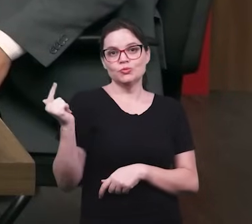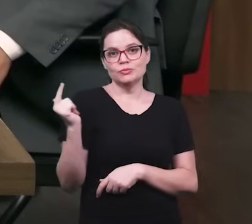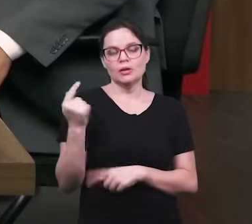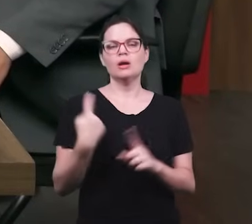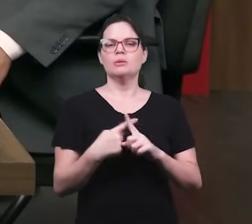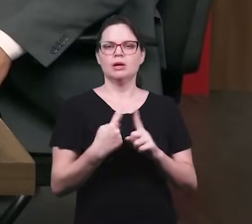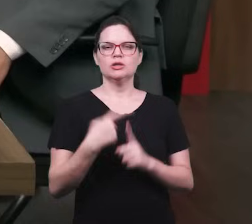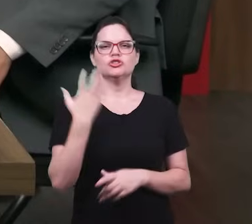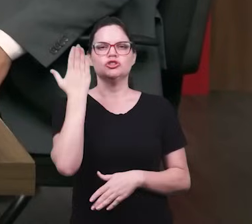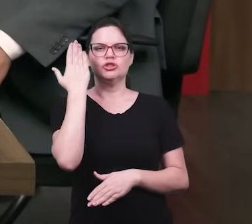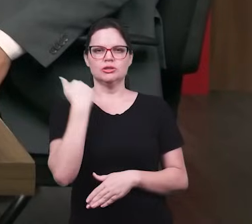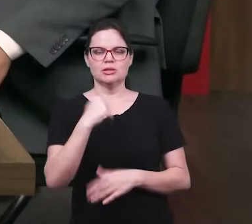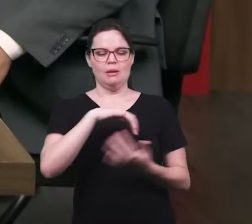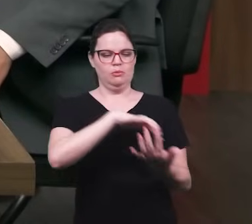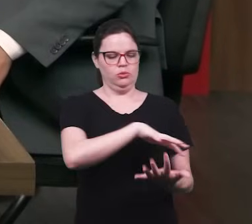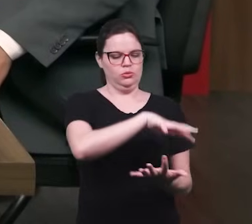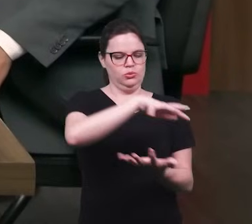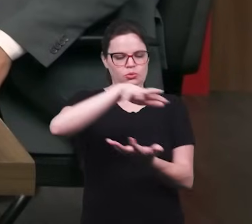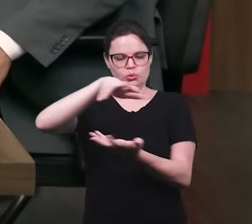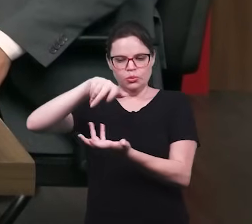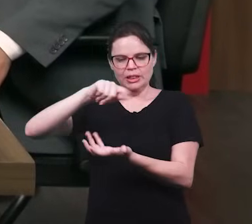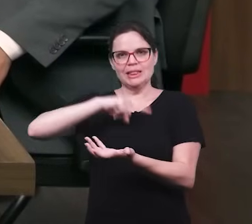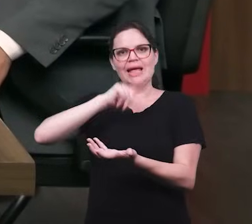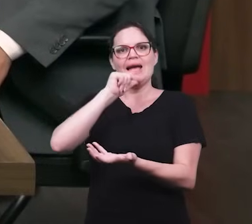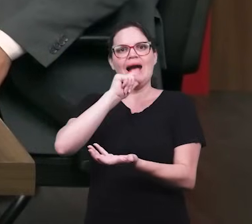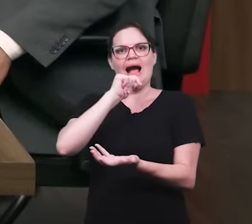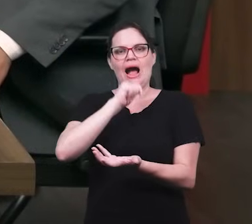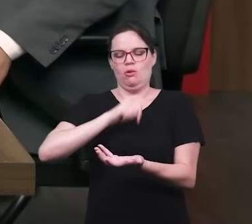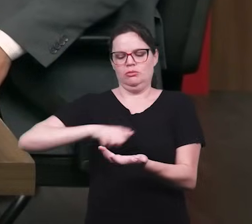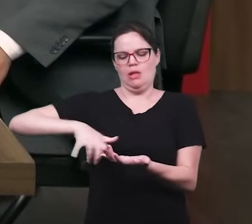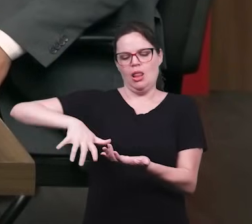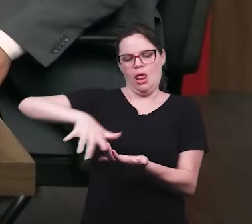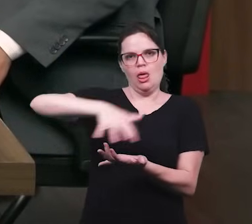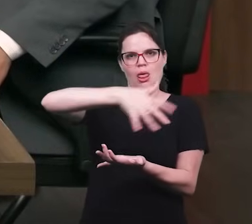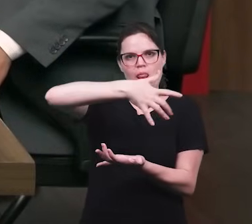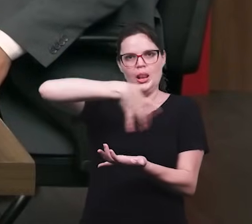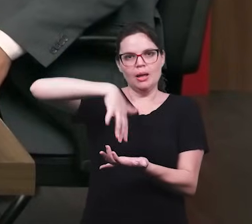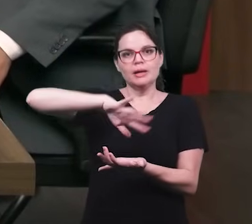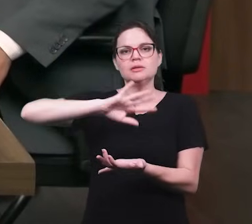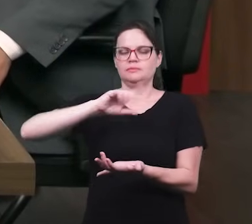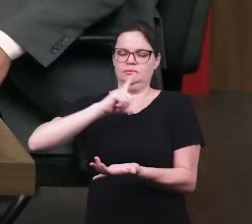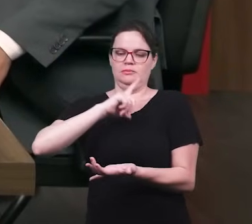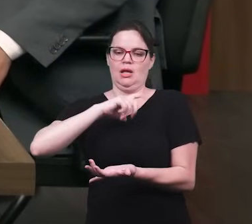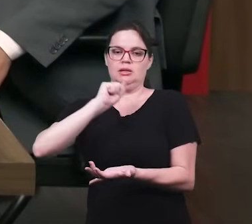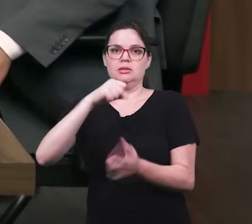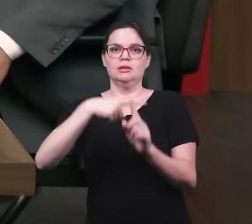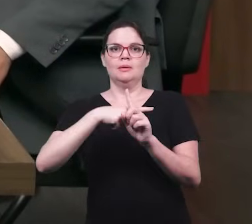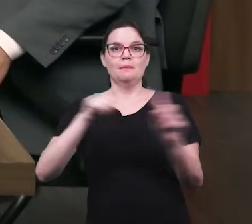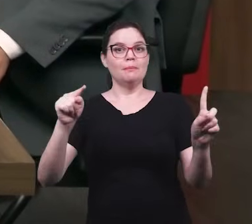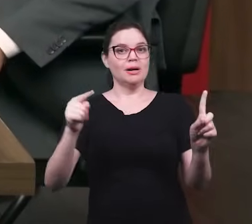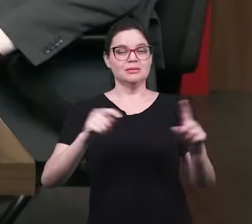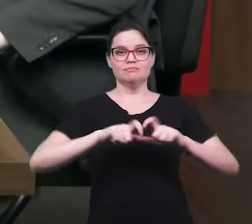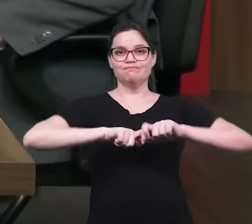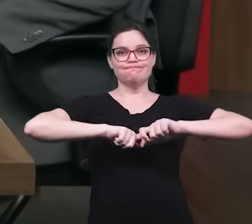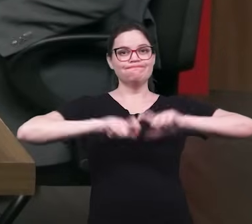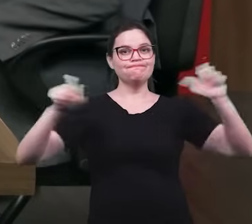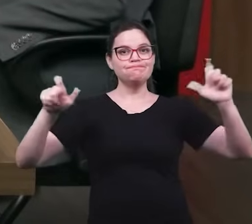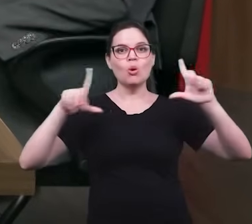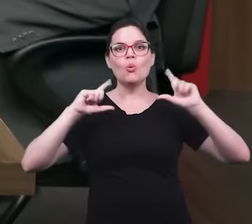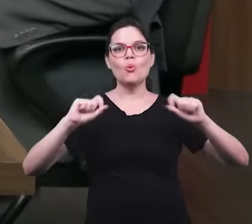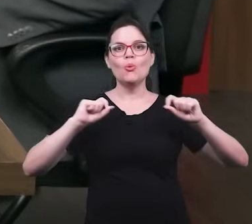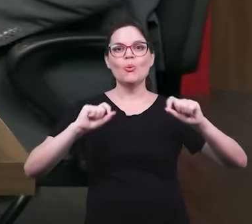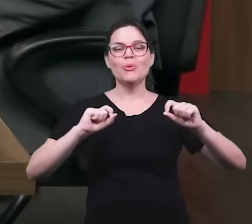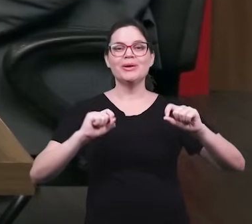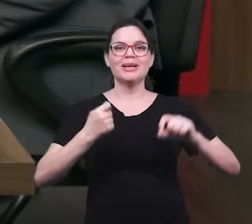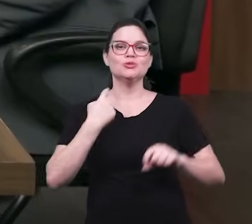uma grande porcentagem do planeta Terra coberto por água, hoje nós temos grandes problemas com a contaminação das fontes das